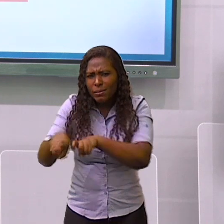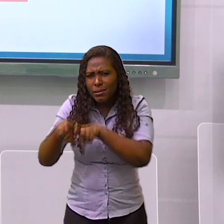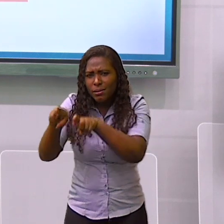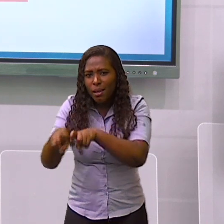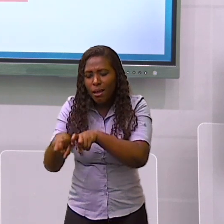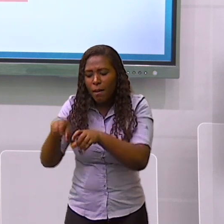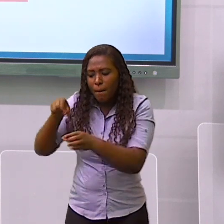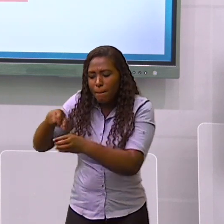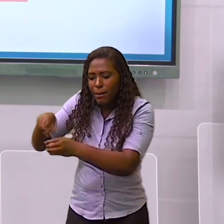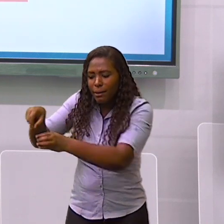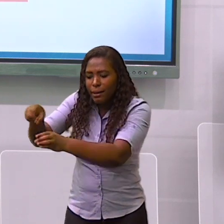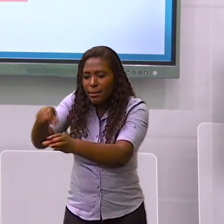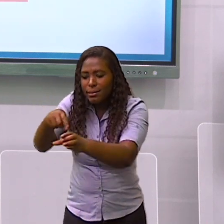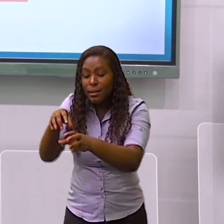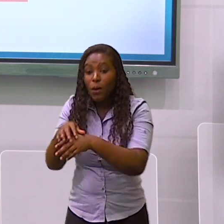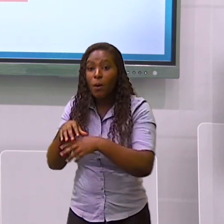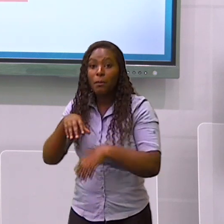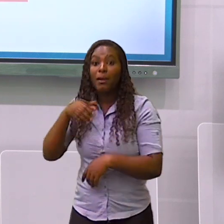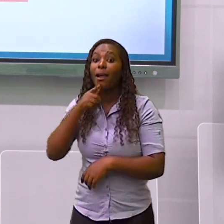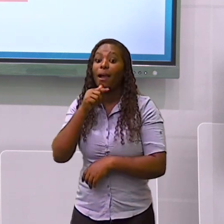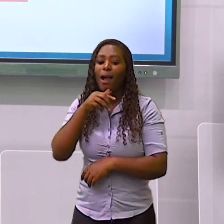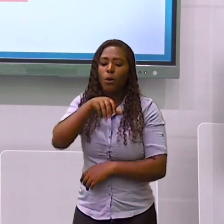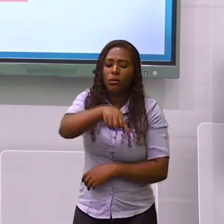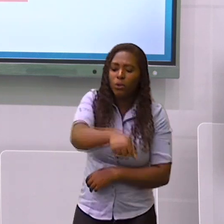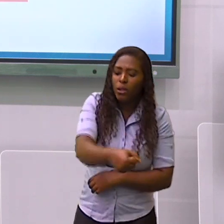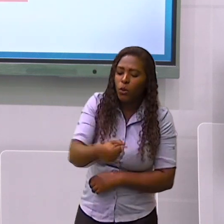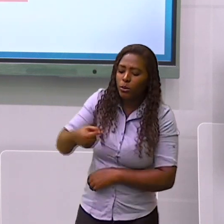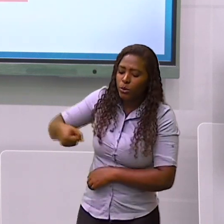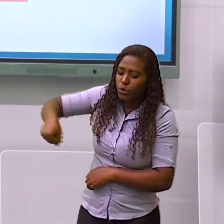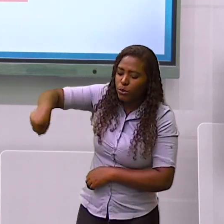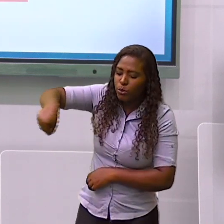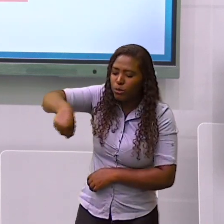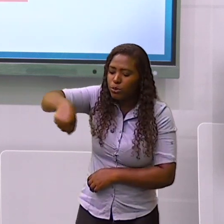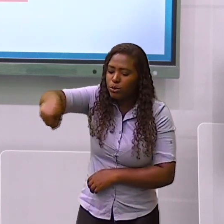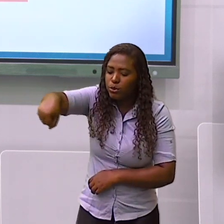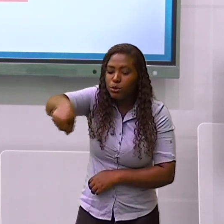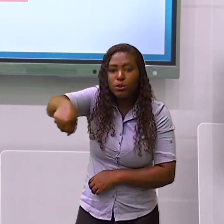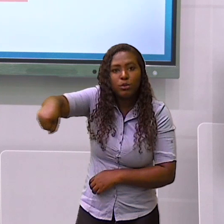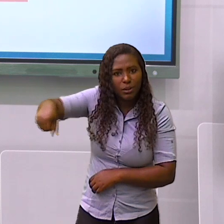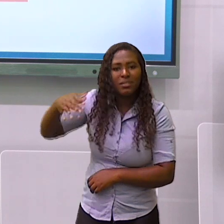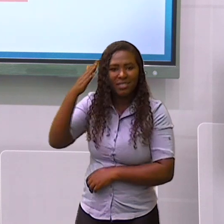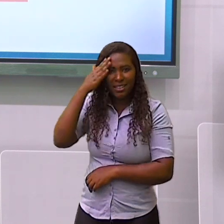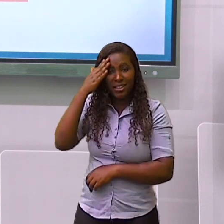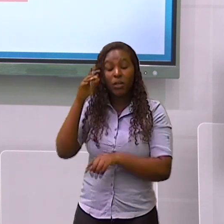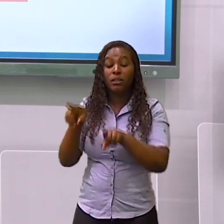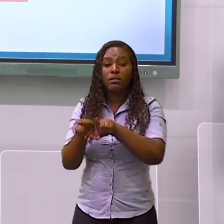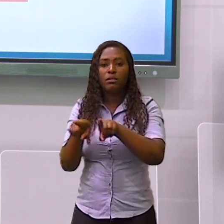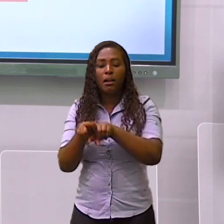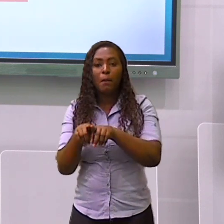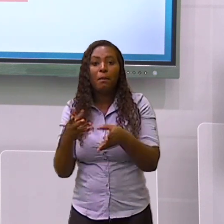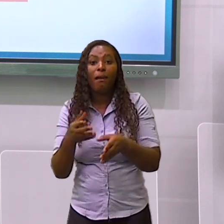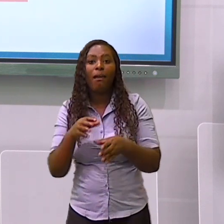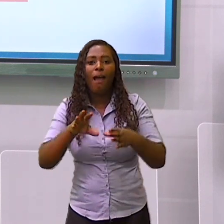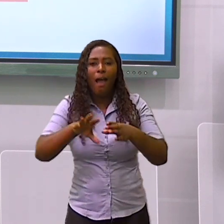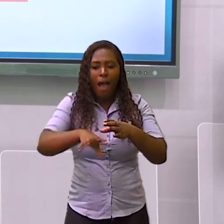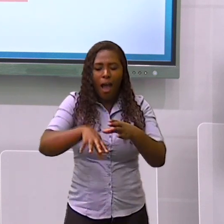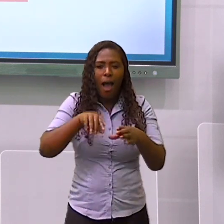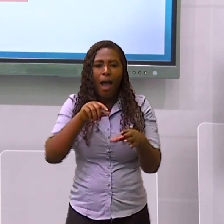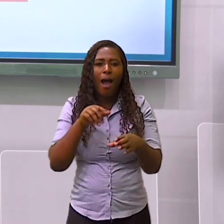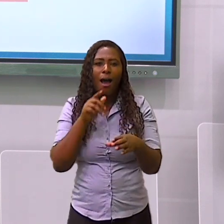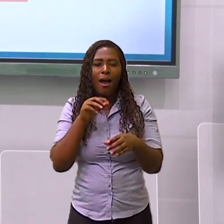são gerados com a extração de bancos de areia. Aqui mesmo na nossa cidade, que tem